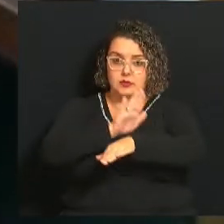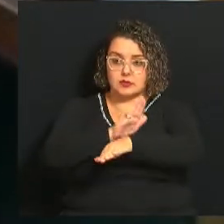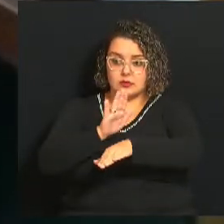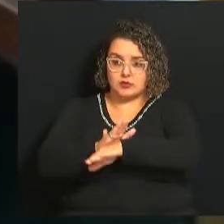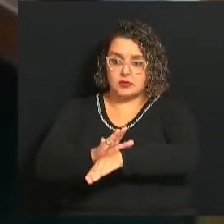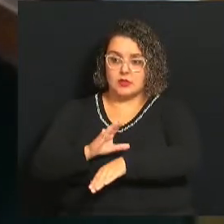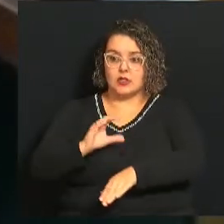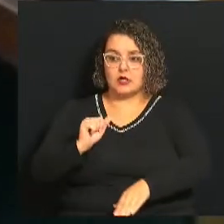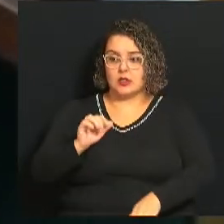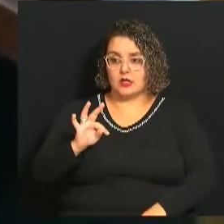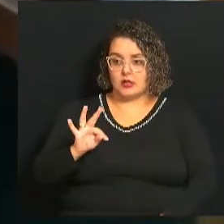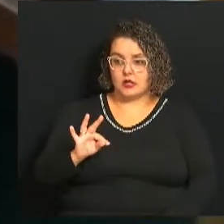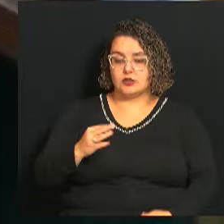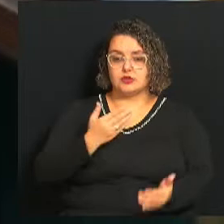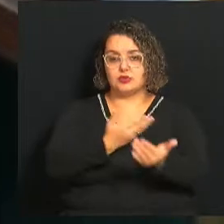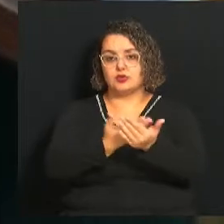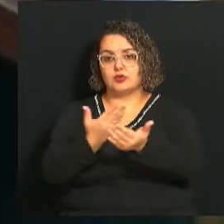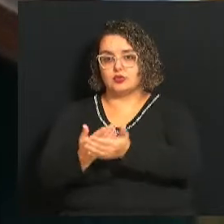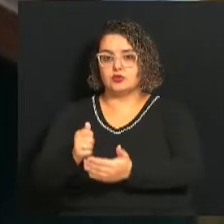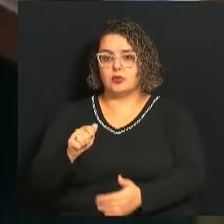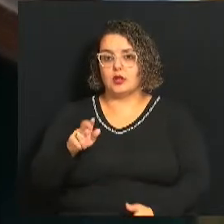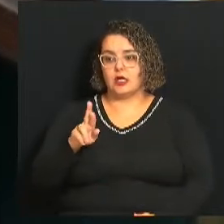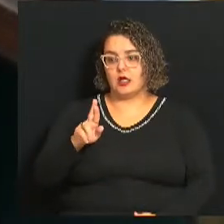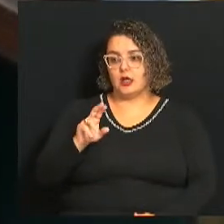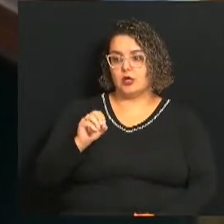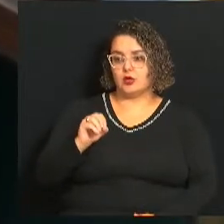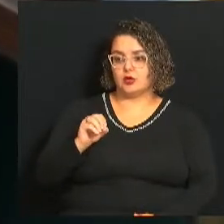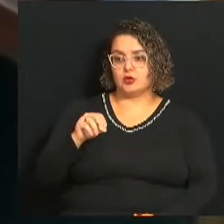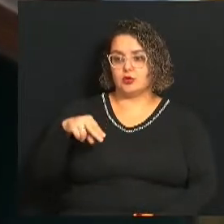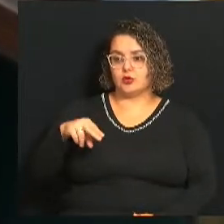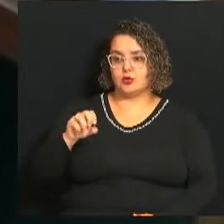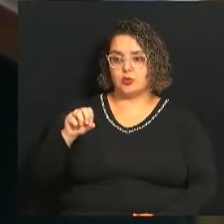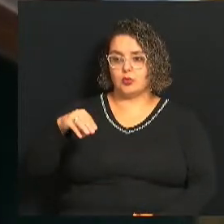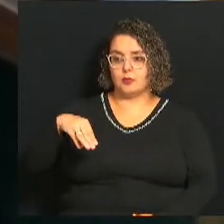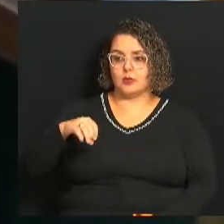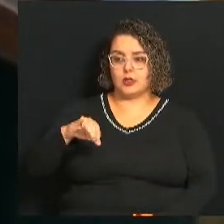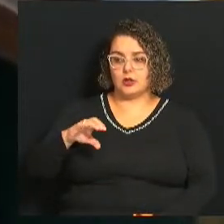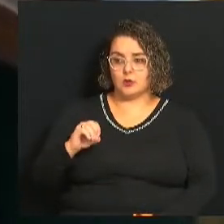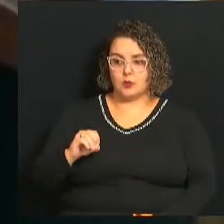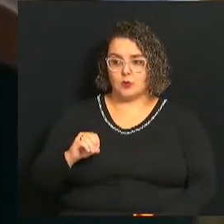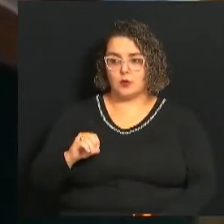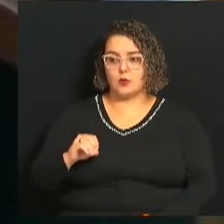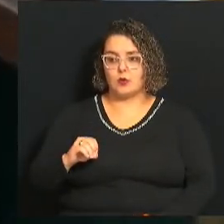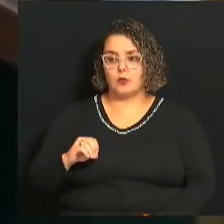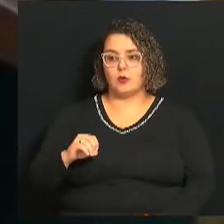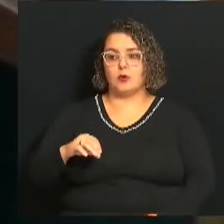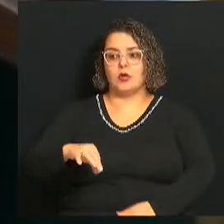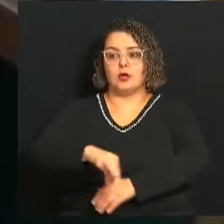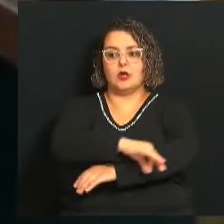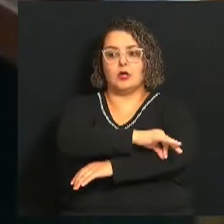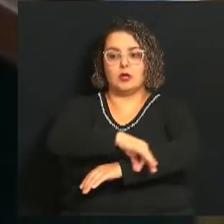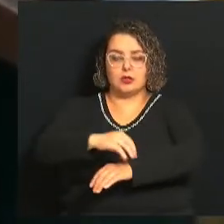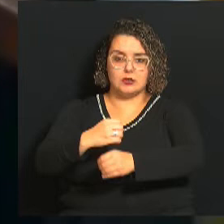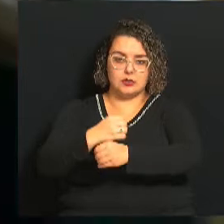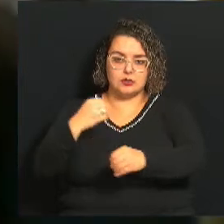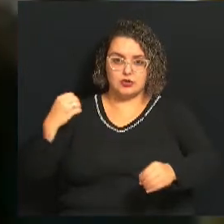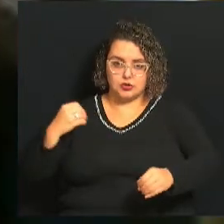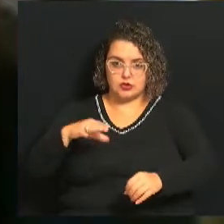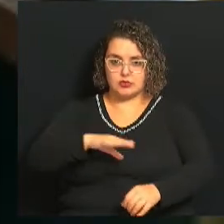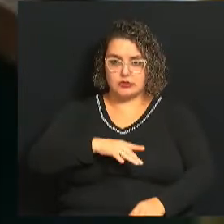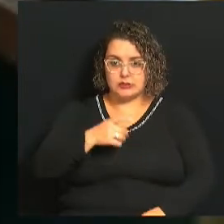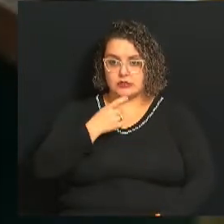Instituto Agronômico, da Associação de Engenheiros e Arquitetos de